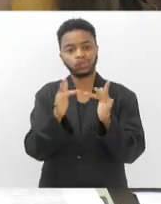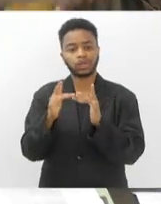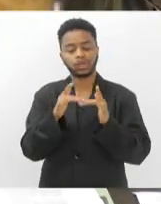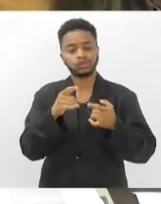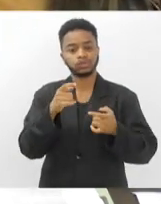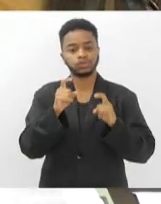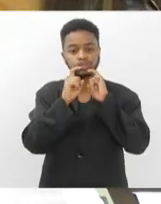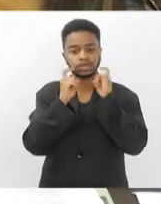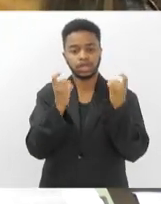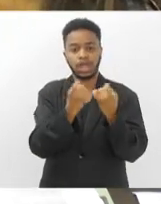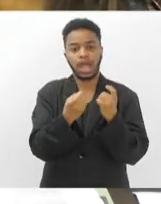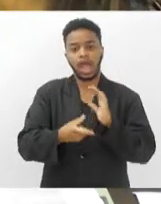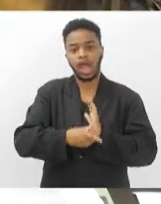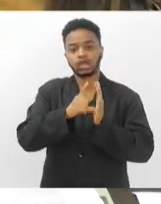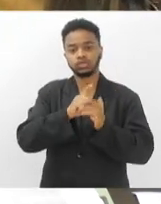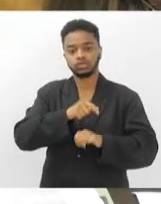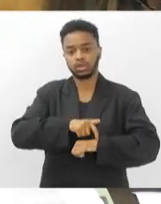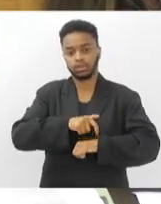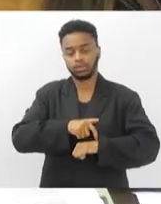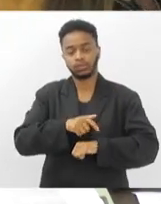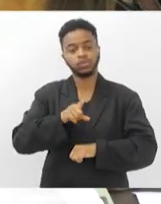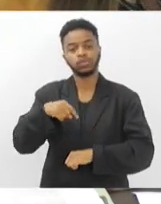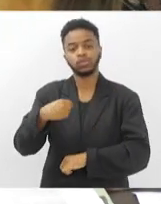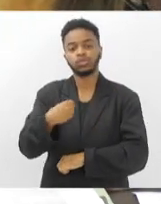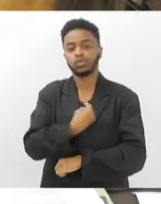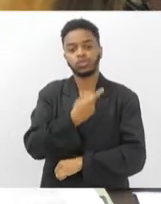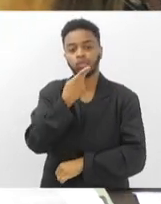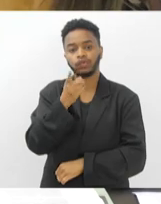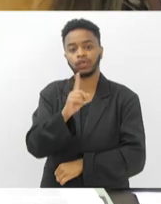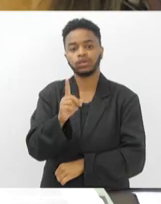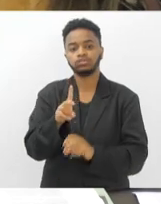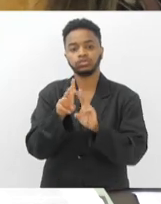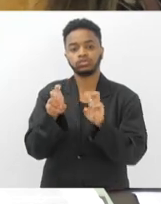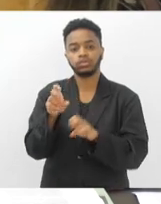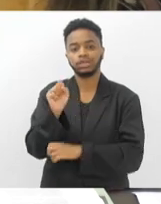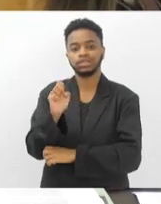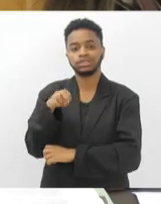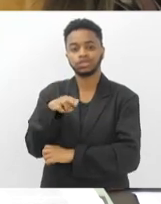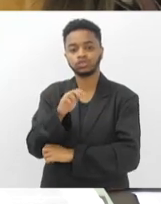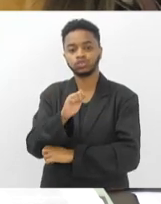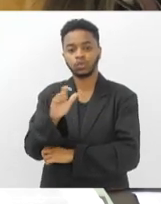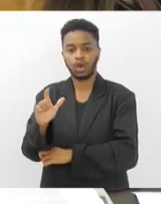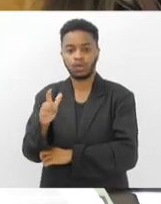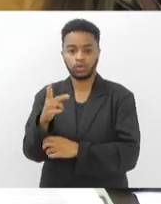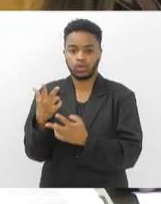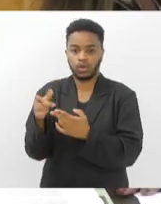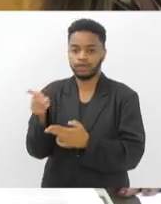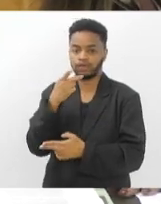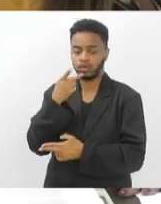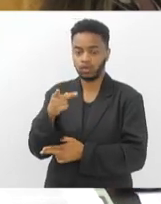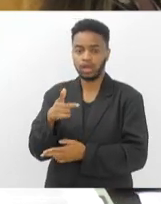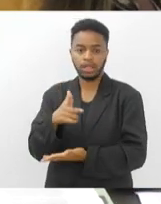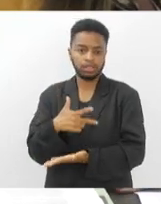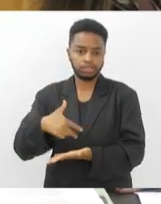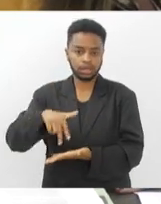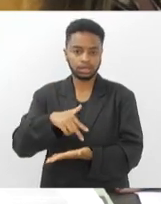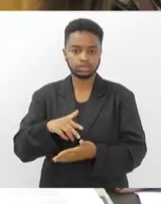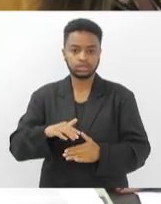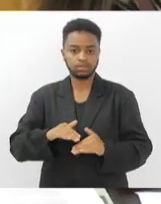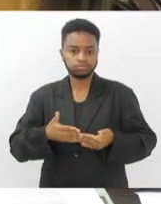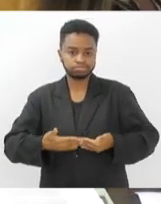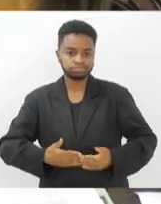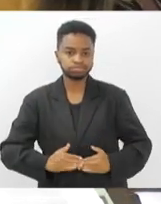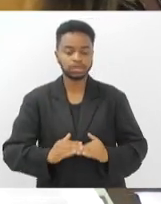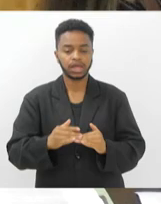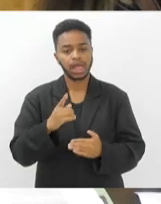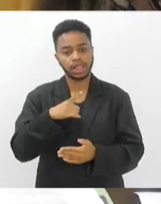falando da sensualização, na medida, por exemplo, como disse o deputado Carlos Mink, a dança do ventre, que é uma dança